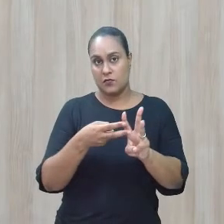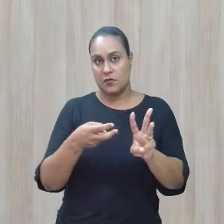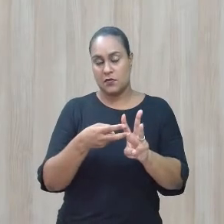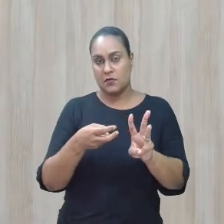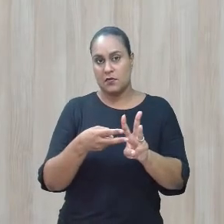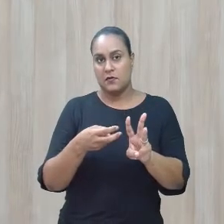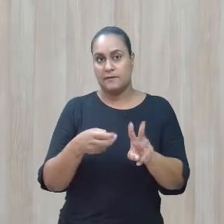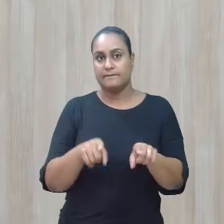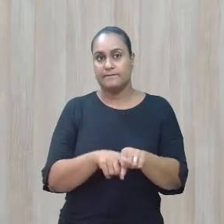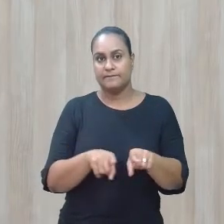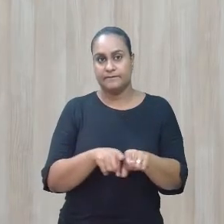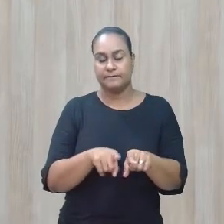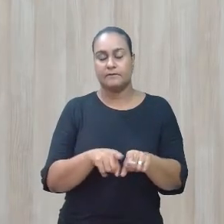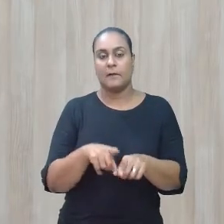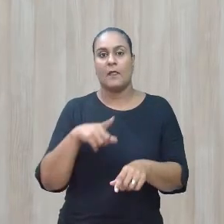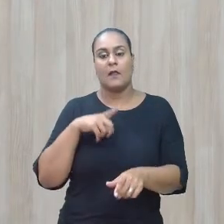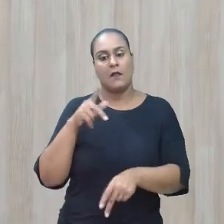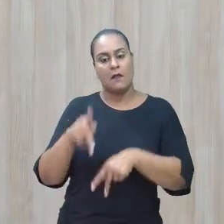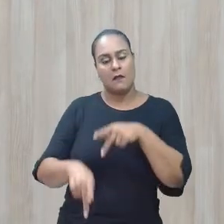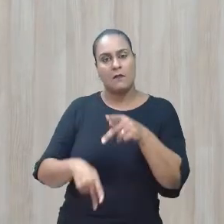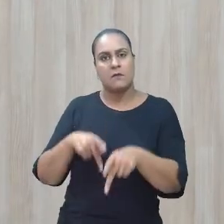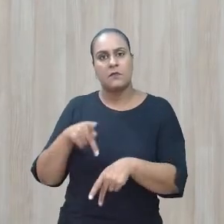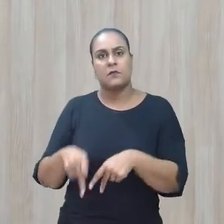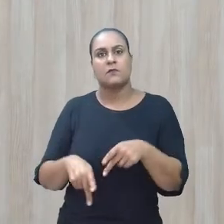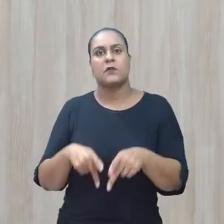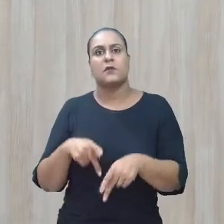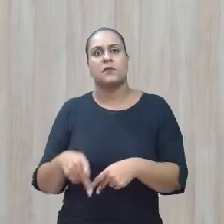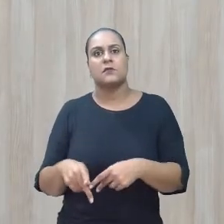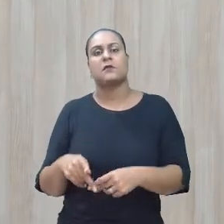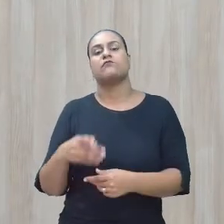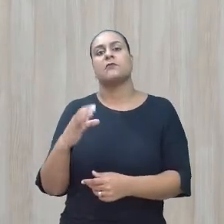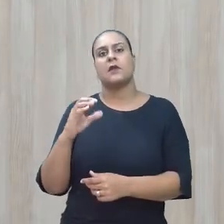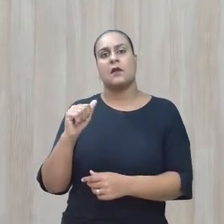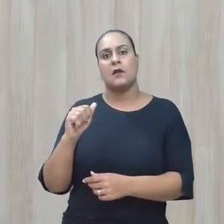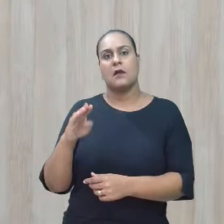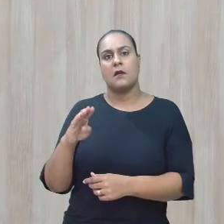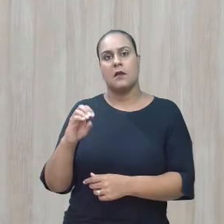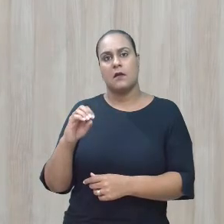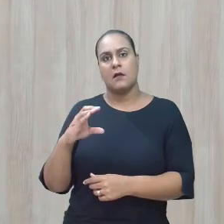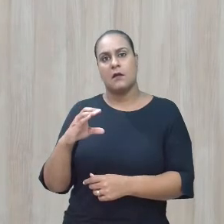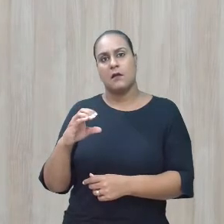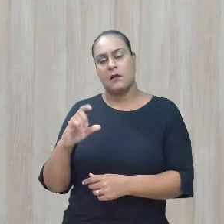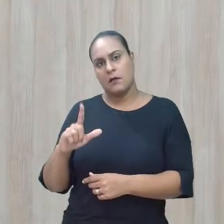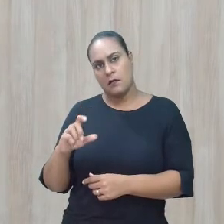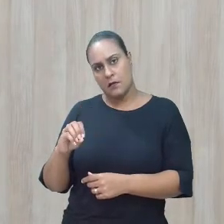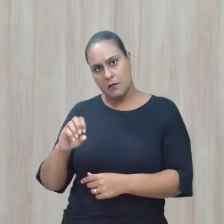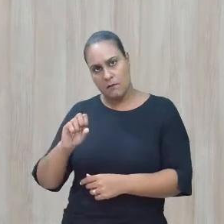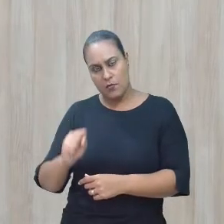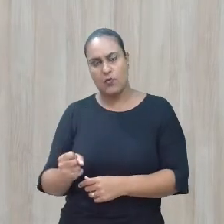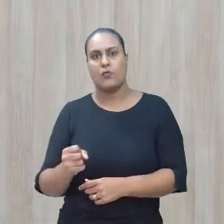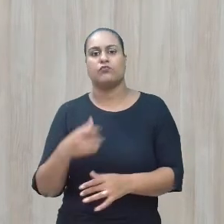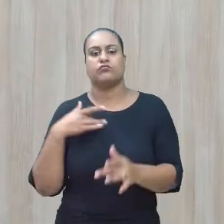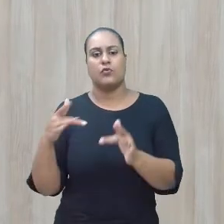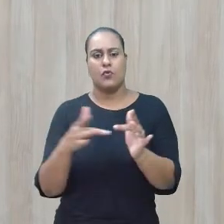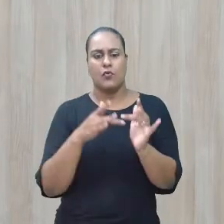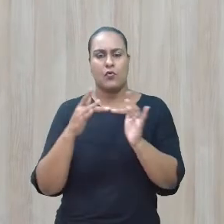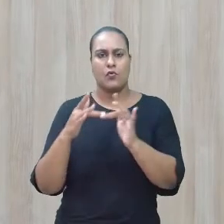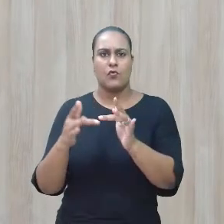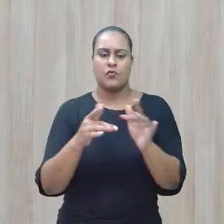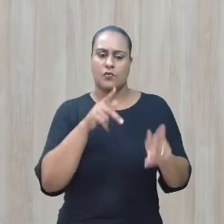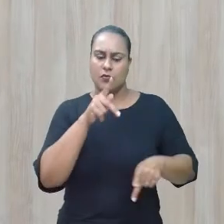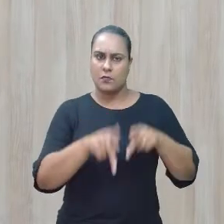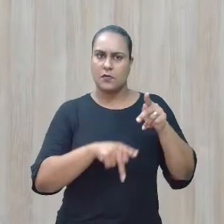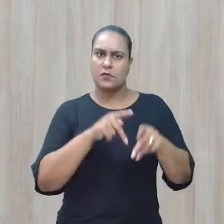tivemos aí, né, essa população de caboclos, né, enfim, desse contato maior com a própria